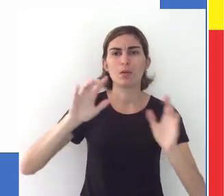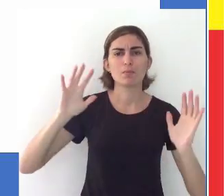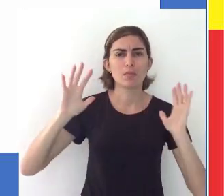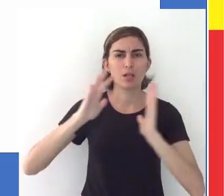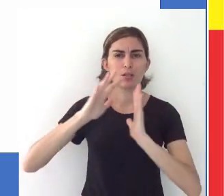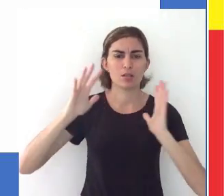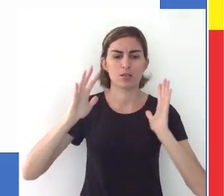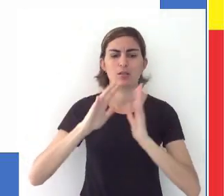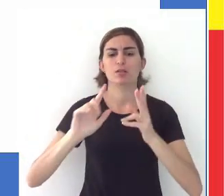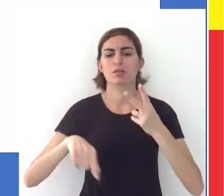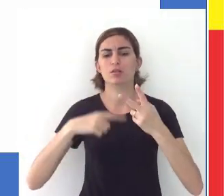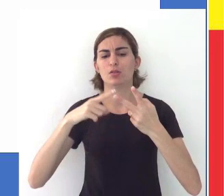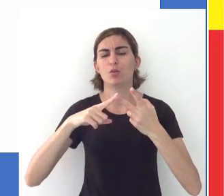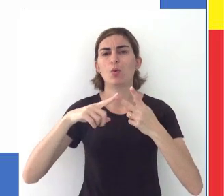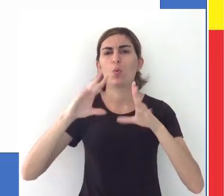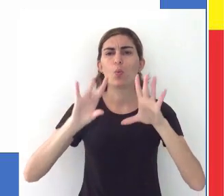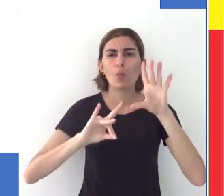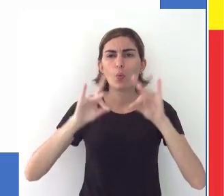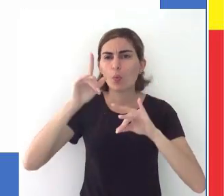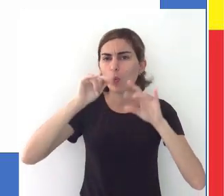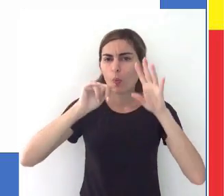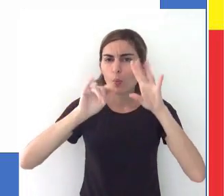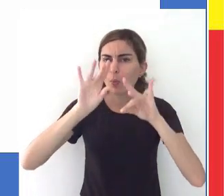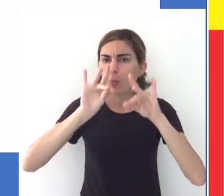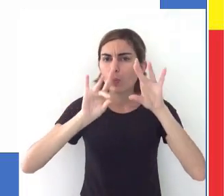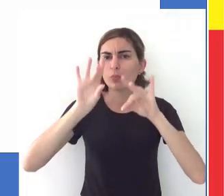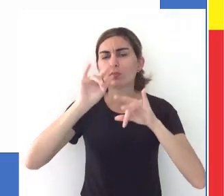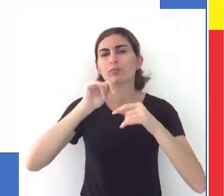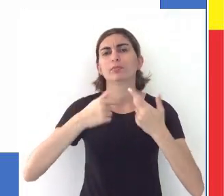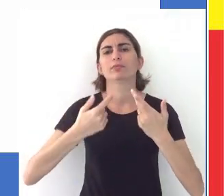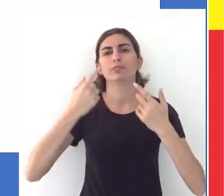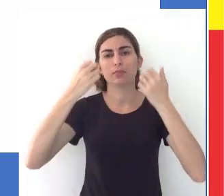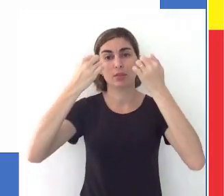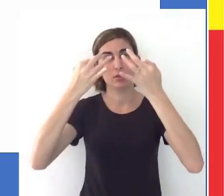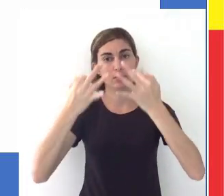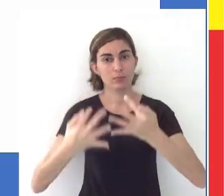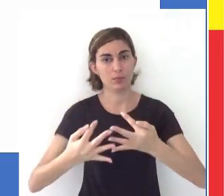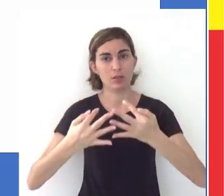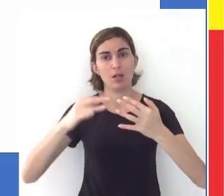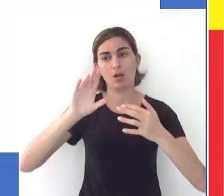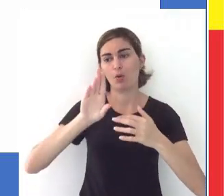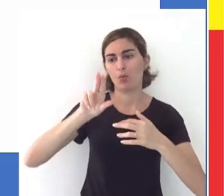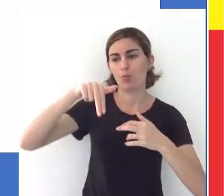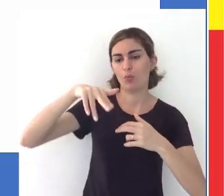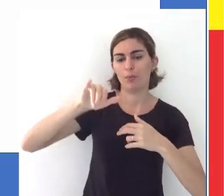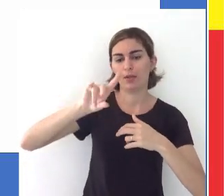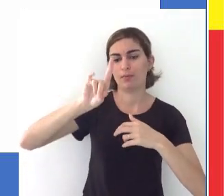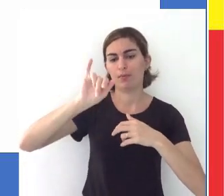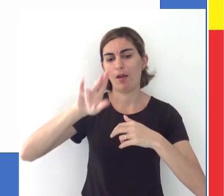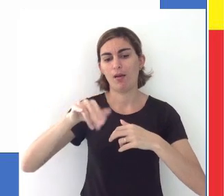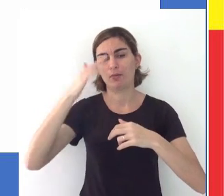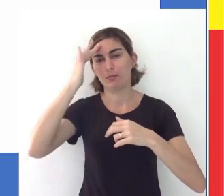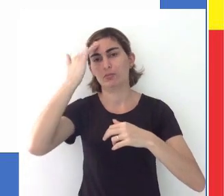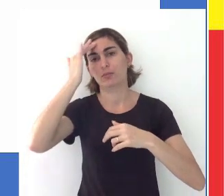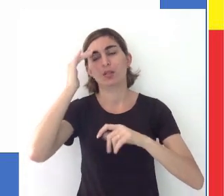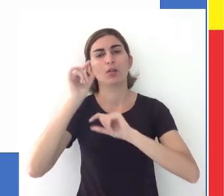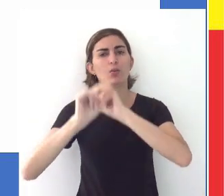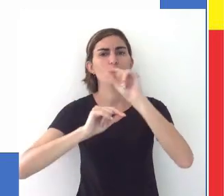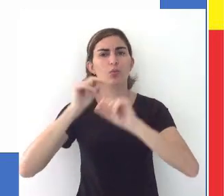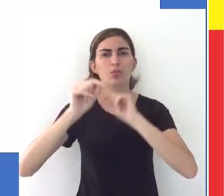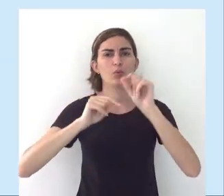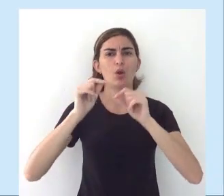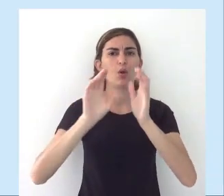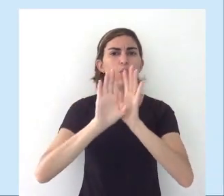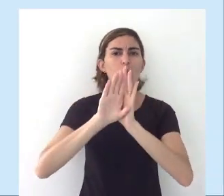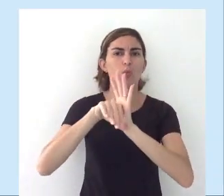um pouco também sobre pressão, tá? Mas vamos especificar a umidade, tá? Então vamos entender um pouquinho